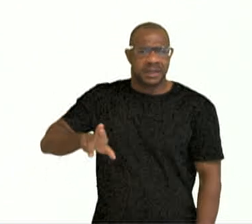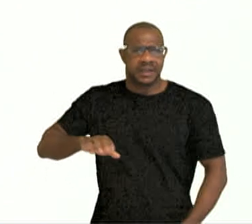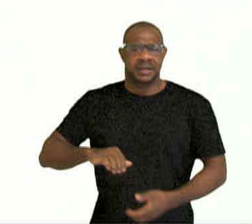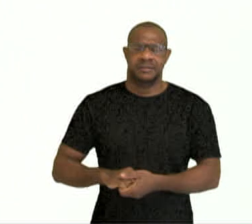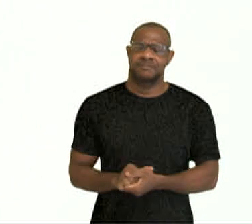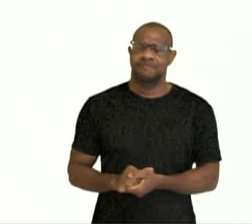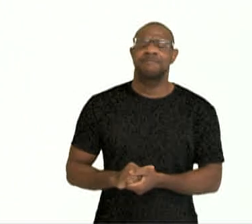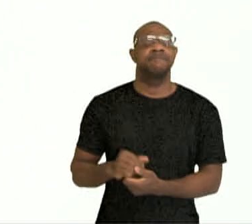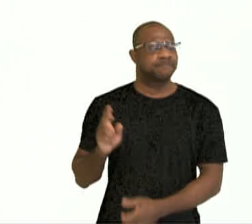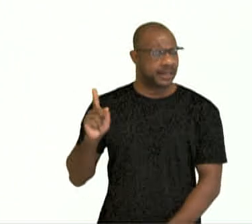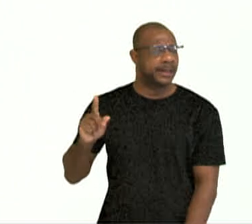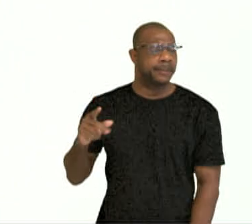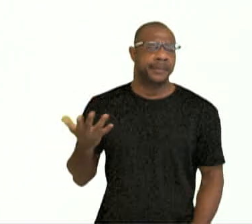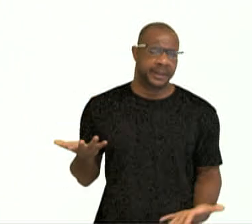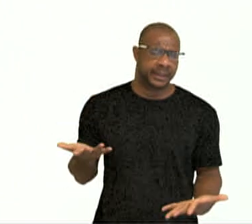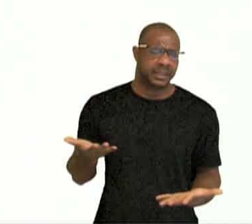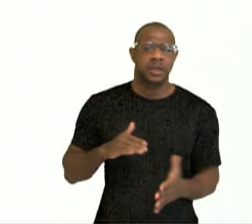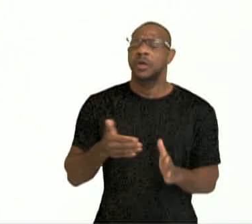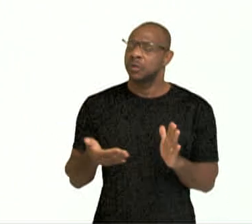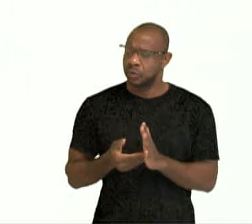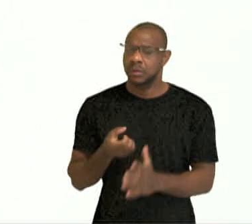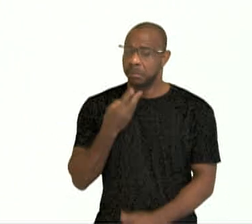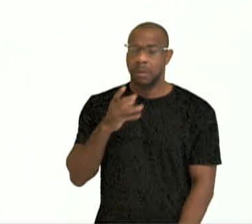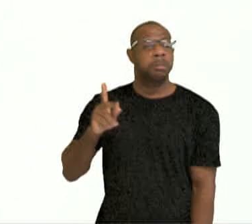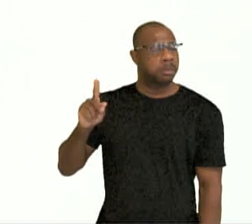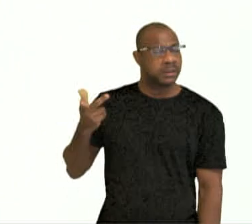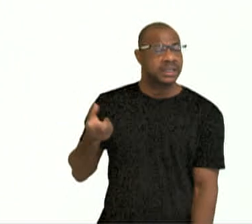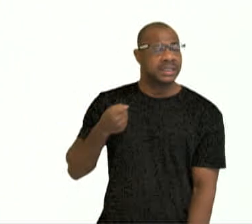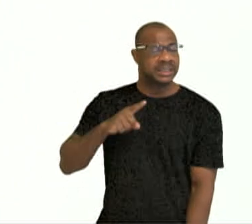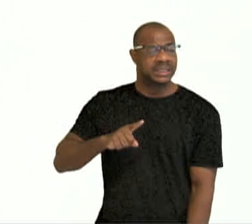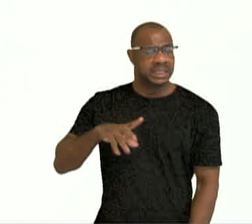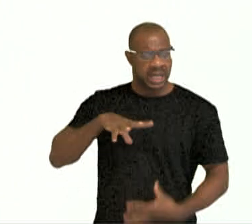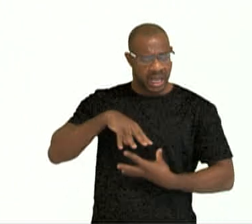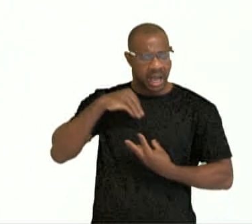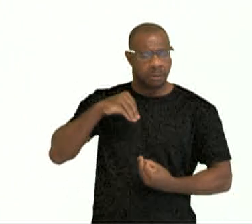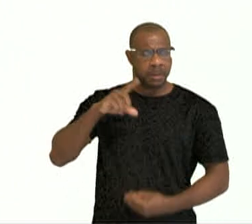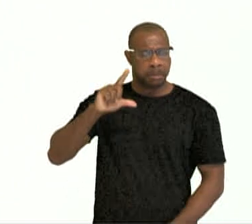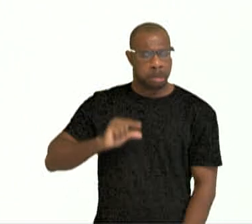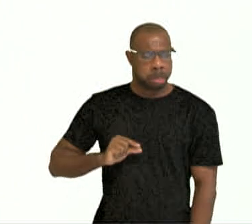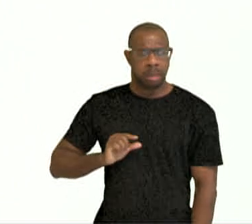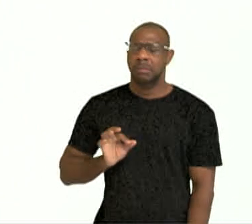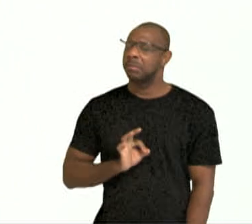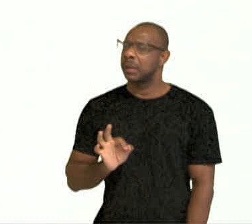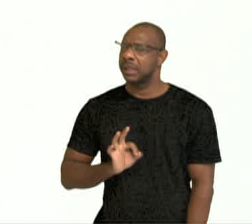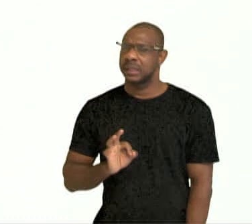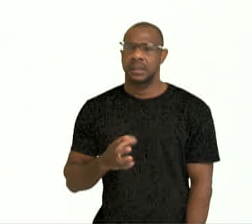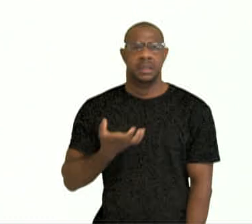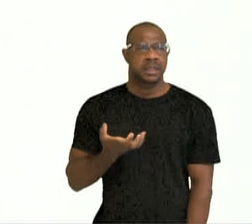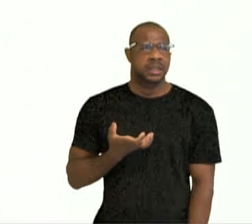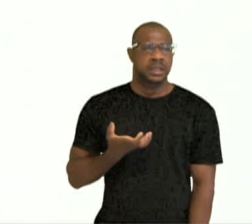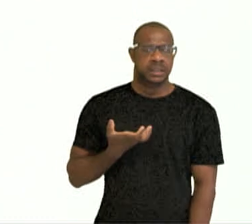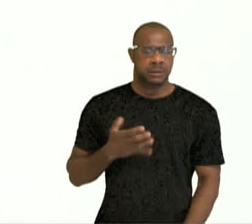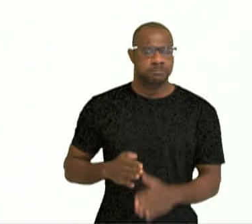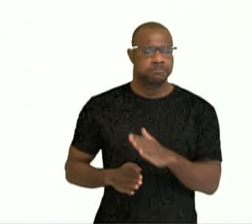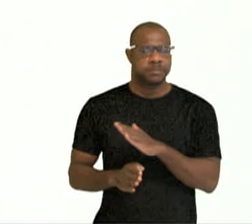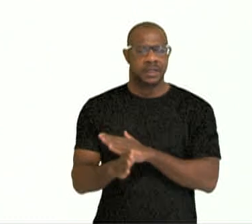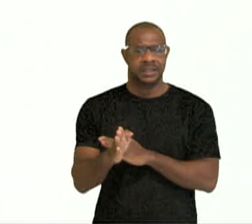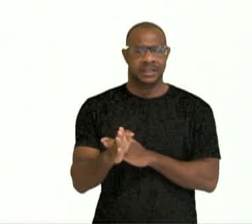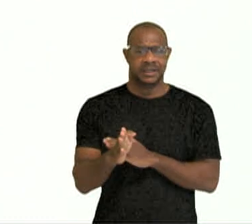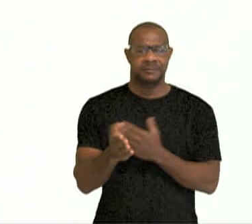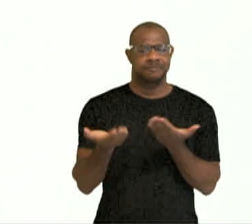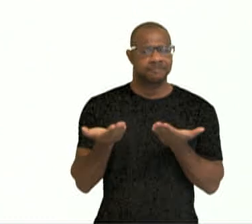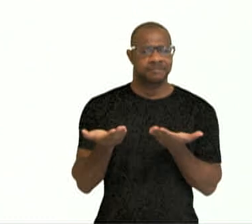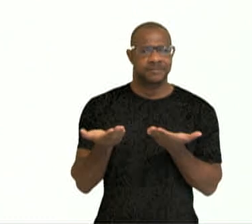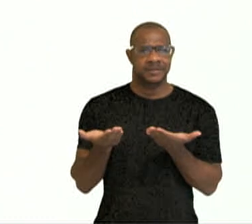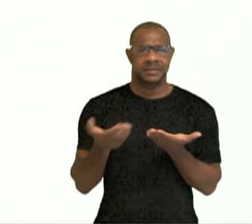valeu a pena? Tudo vale a pena se a alma não é pequena. Quem quer passar além do bojador tem que